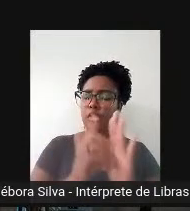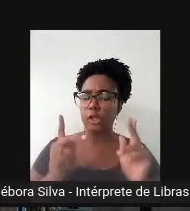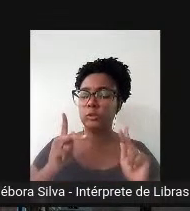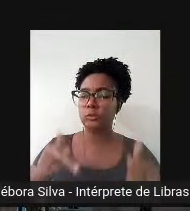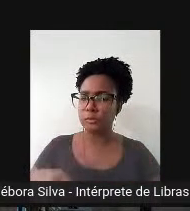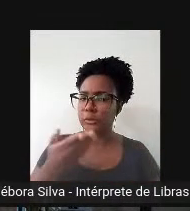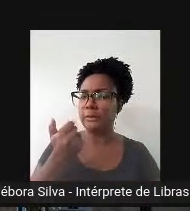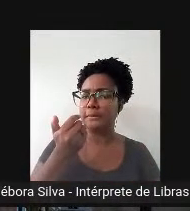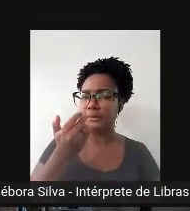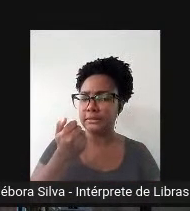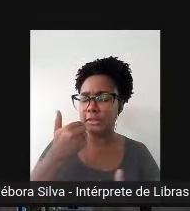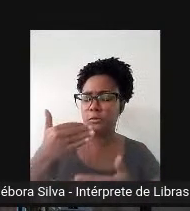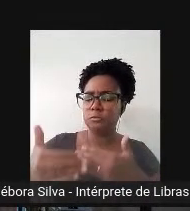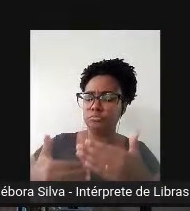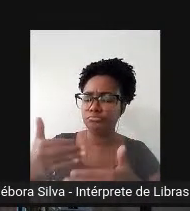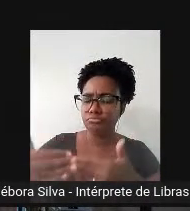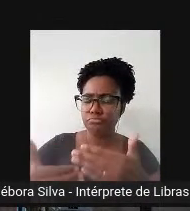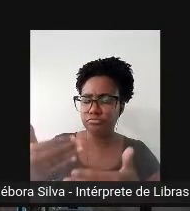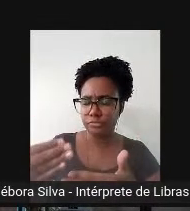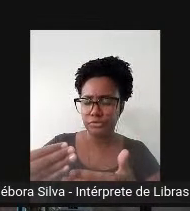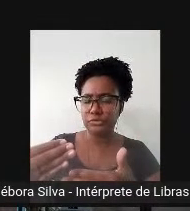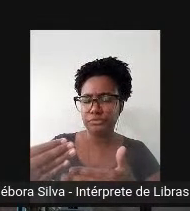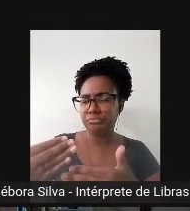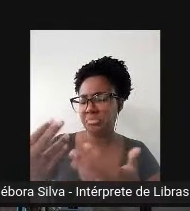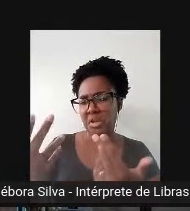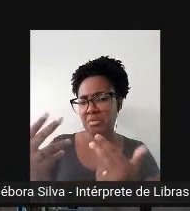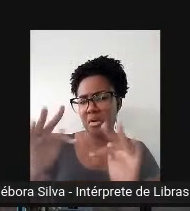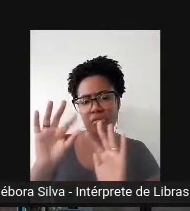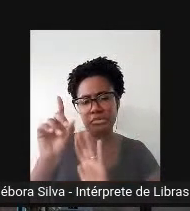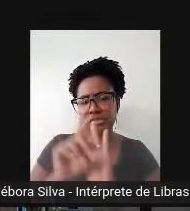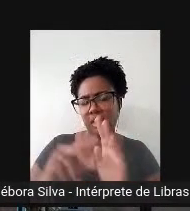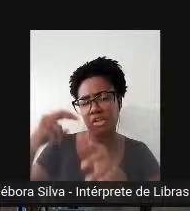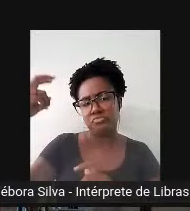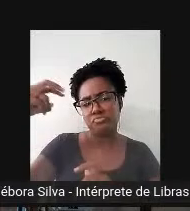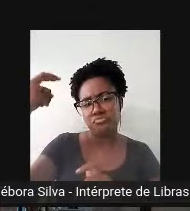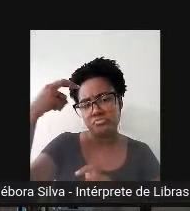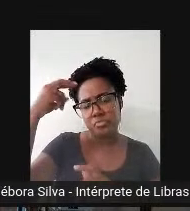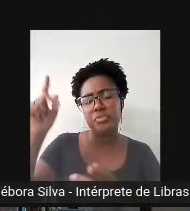de ser progressivo, como todos os direitos econômicos, sociais e culturais, ele é